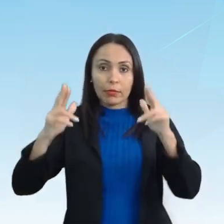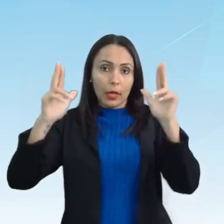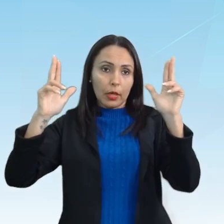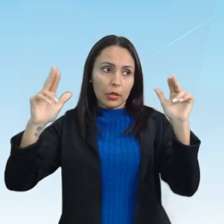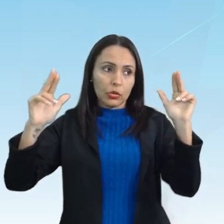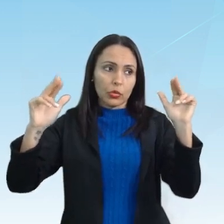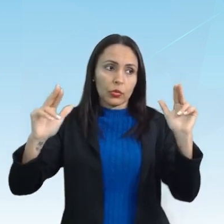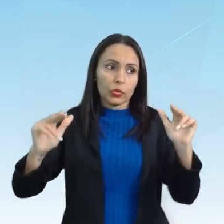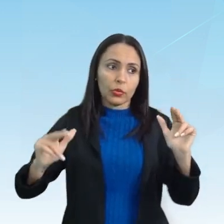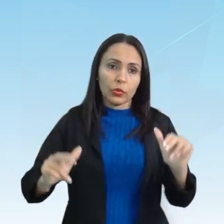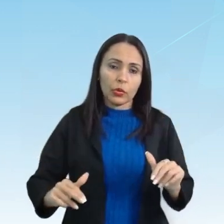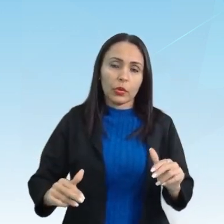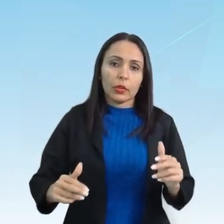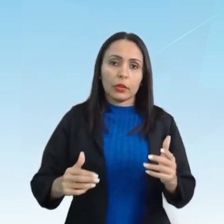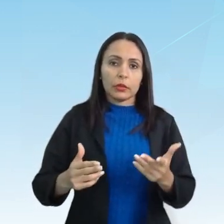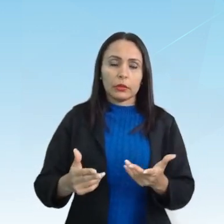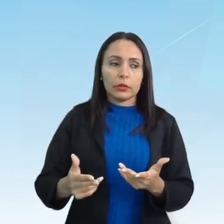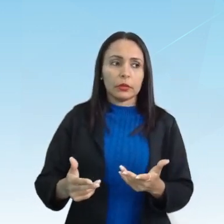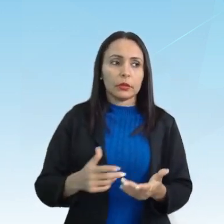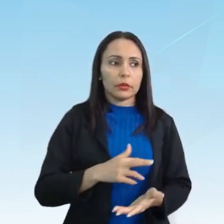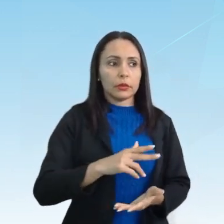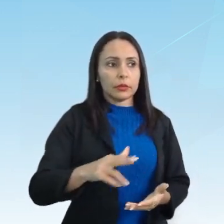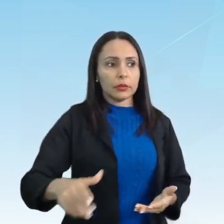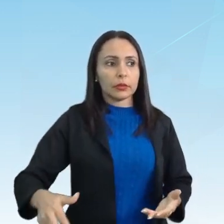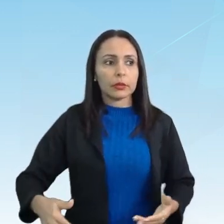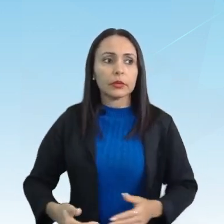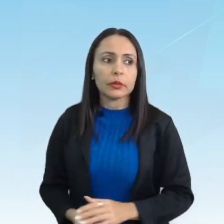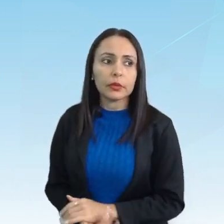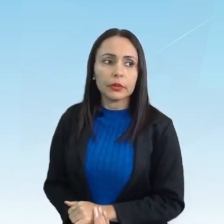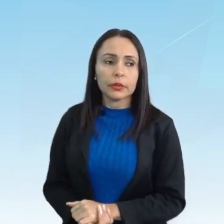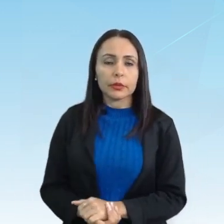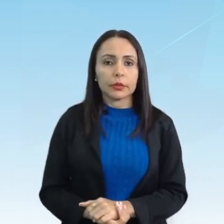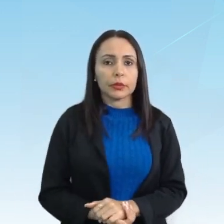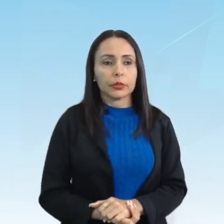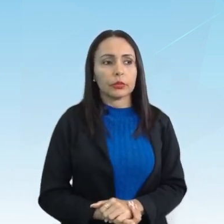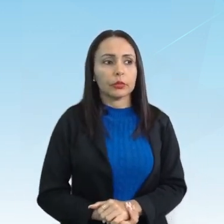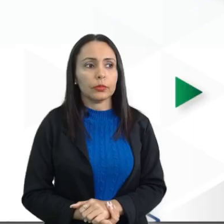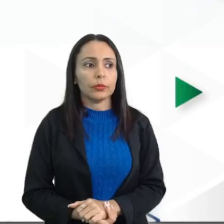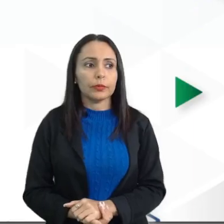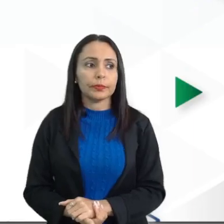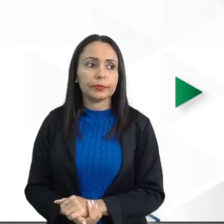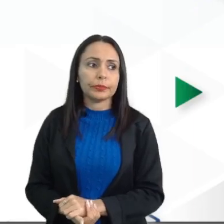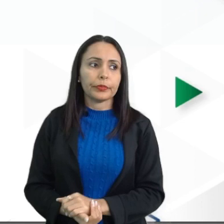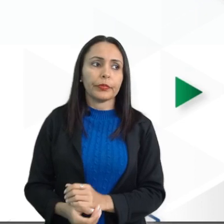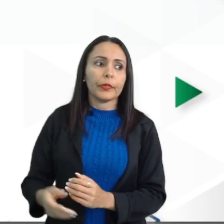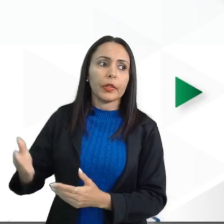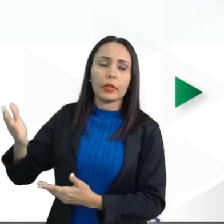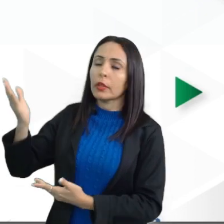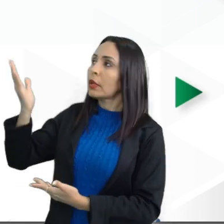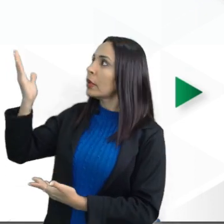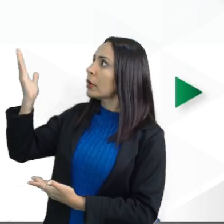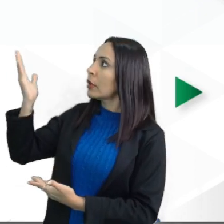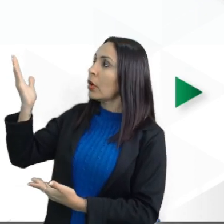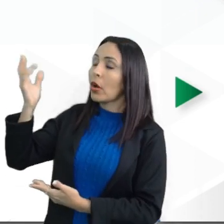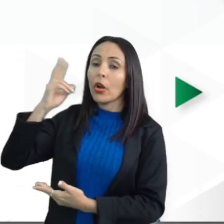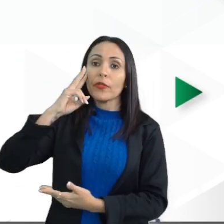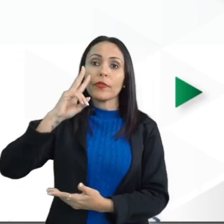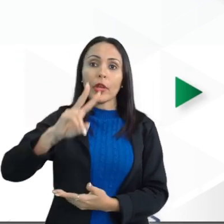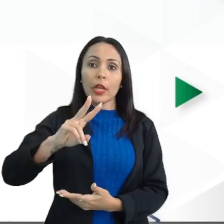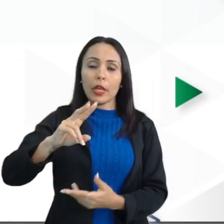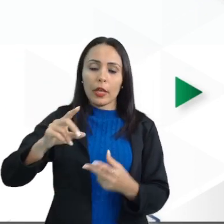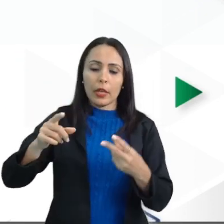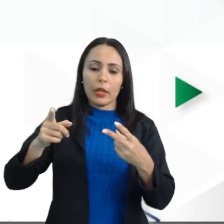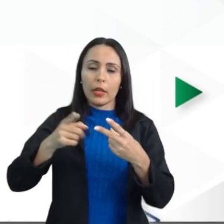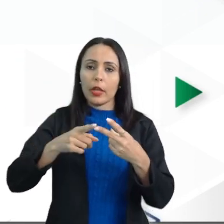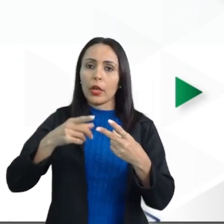Assunto, então concessão, etc. Então, olhando para a tela, nós temos ver, gostar e